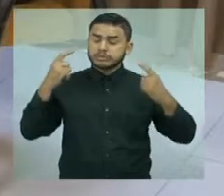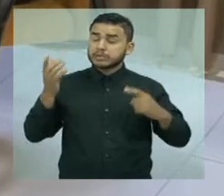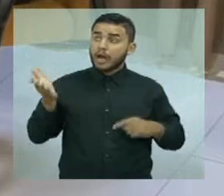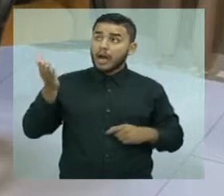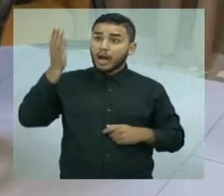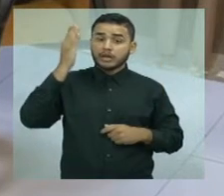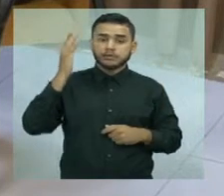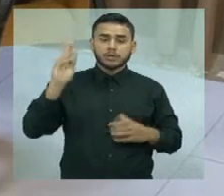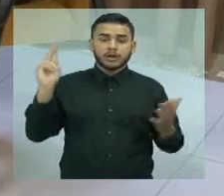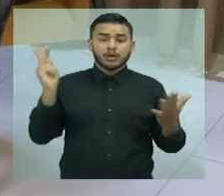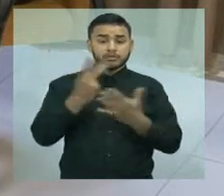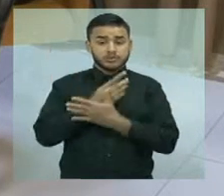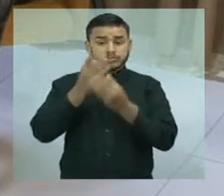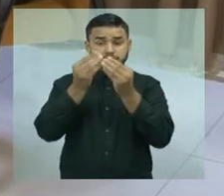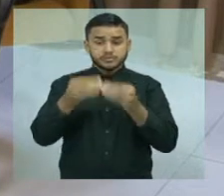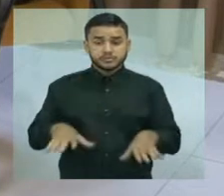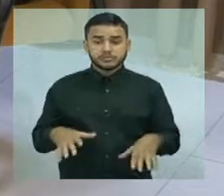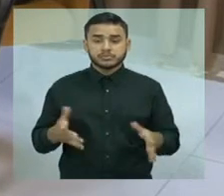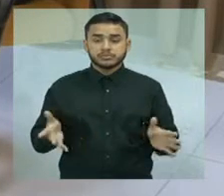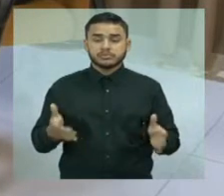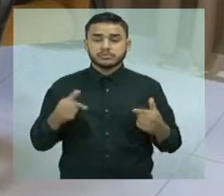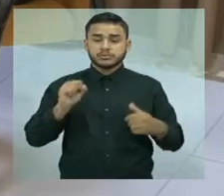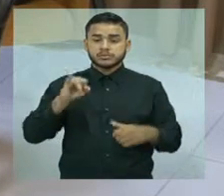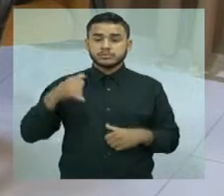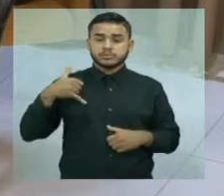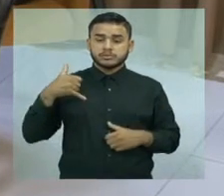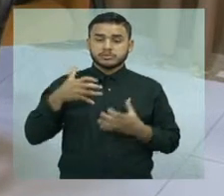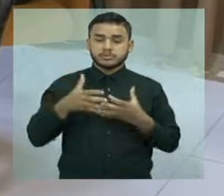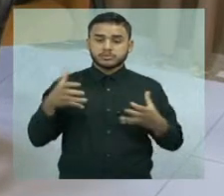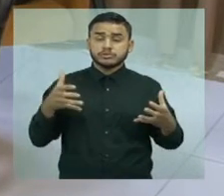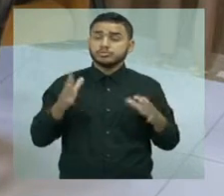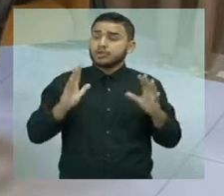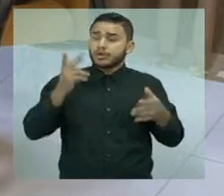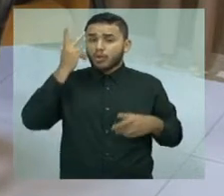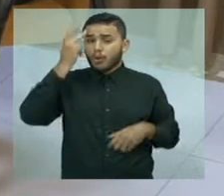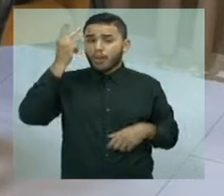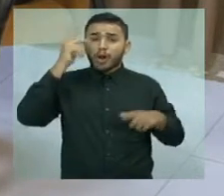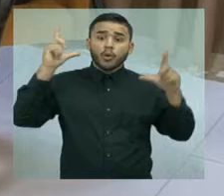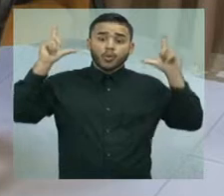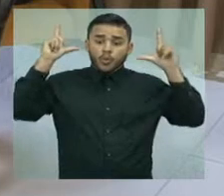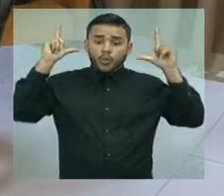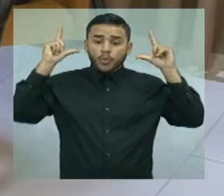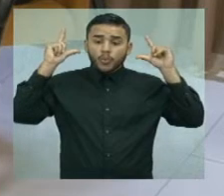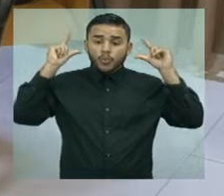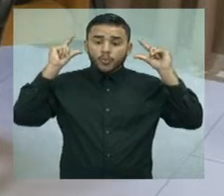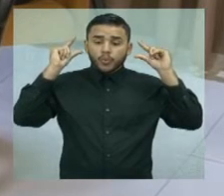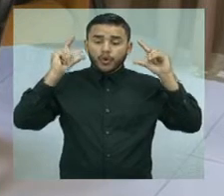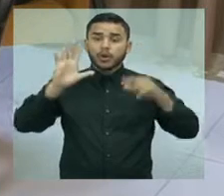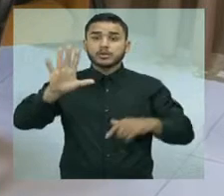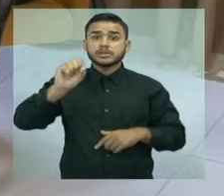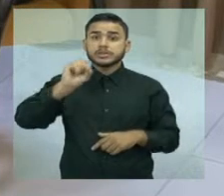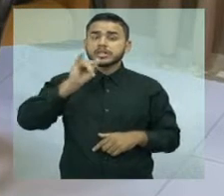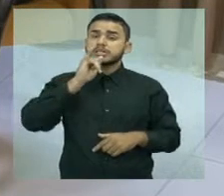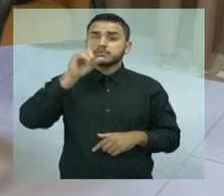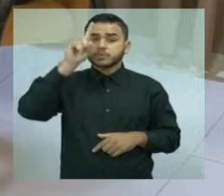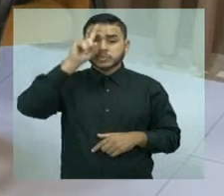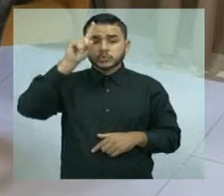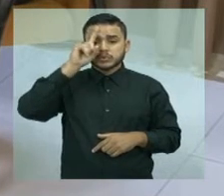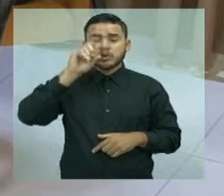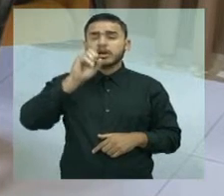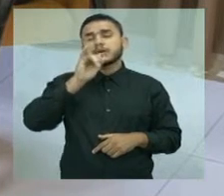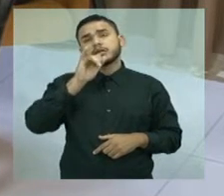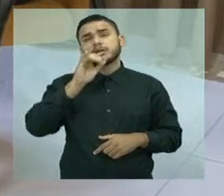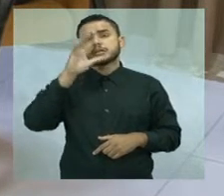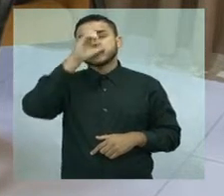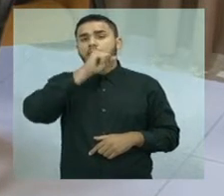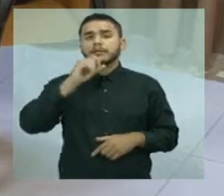mais velho, você já de praxe, você perde a audição, quanto mais uma pessoa dessas que vive exposta, por exemplo, todo final de